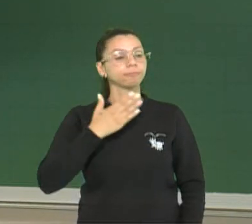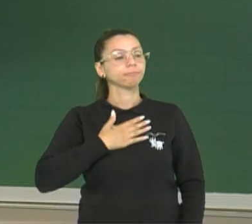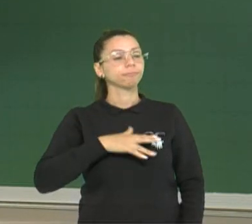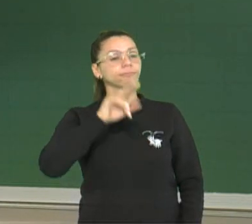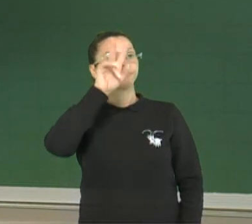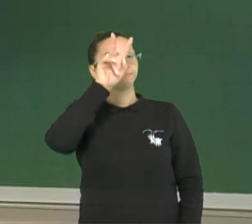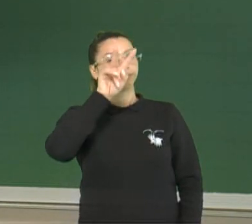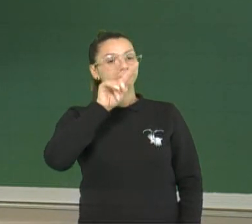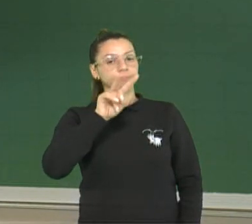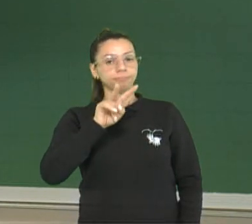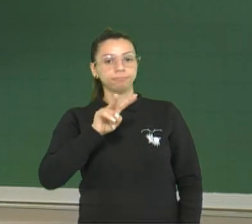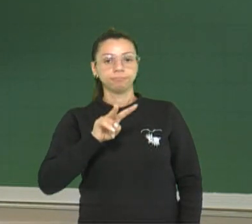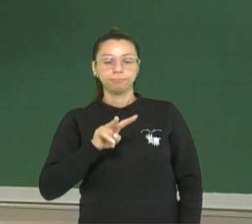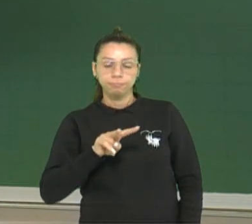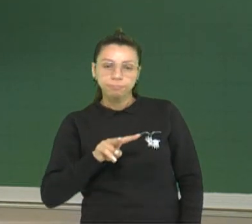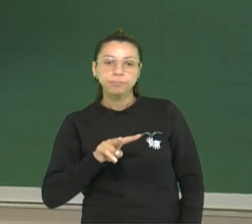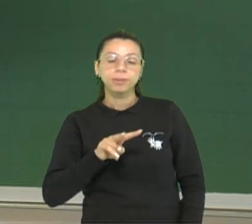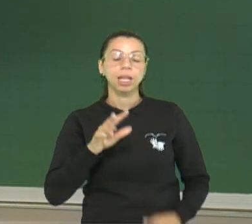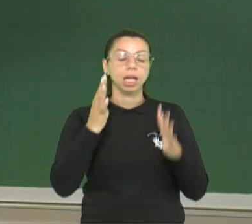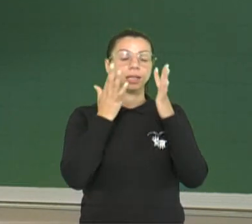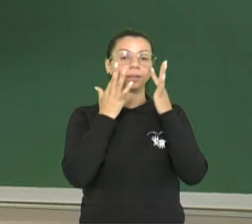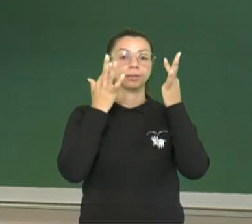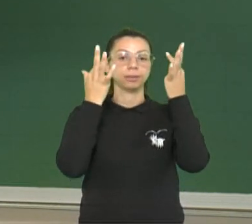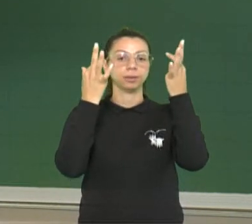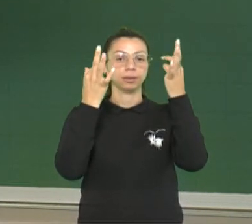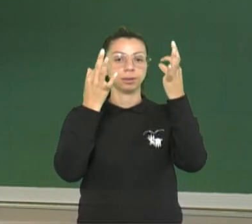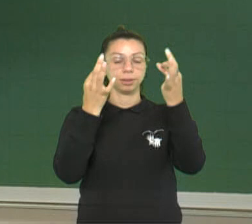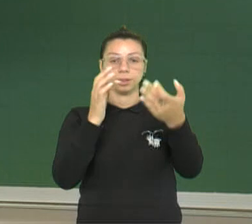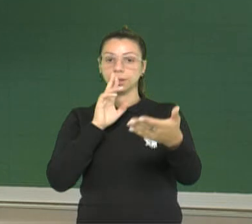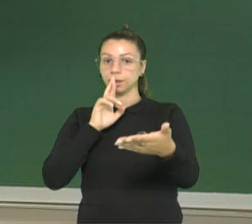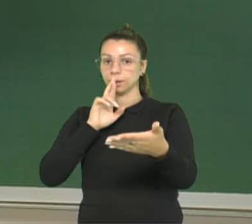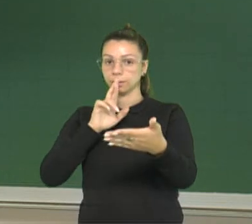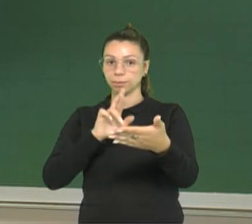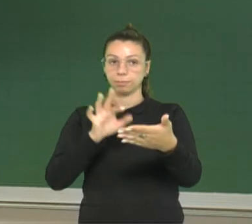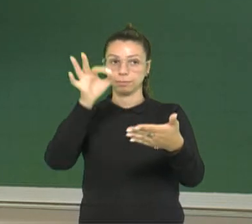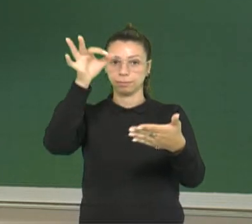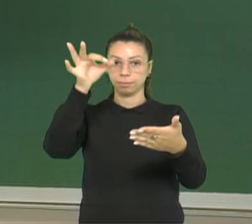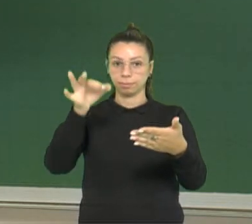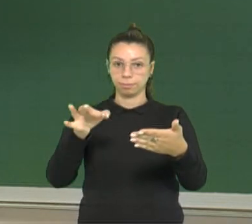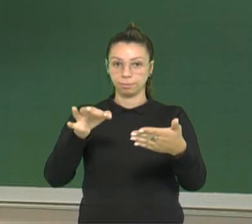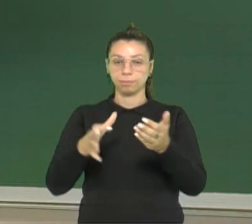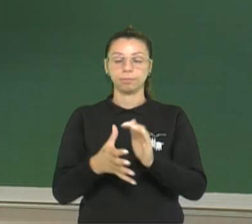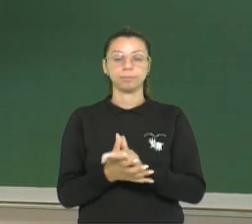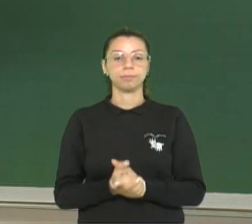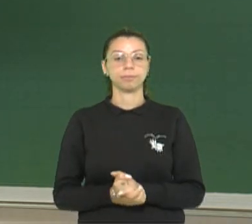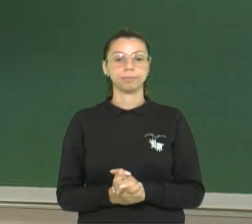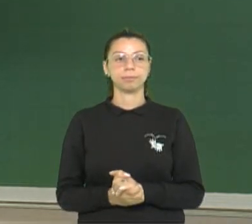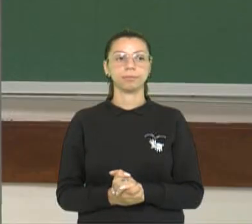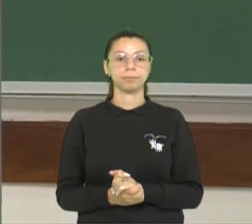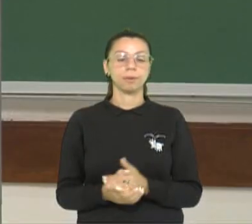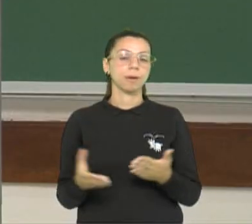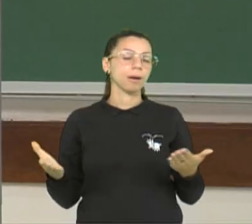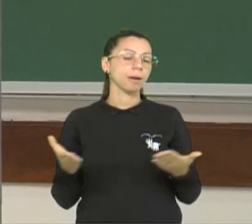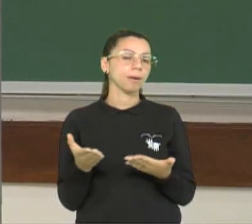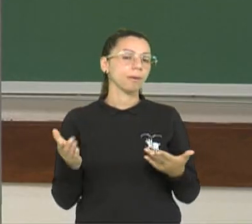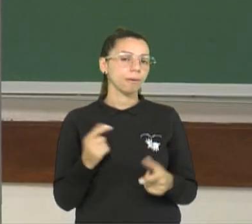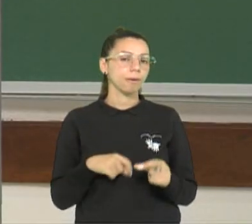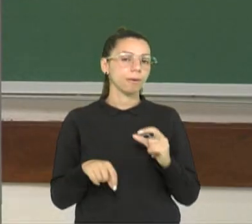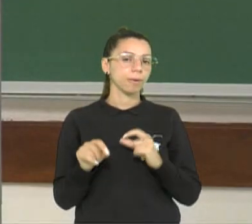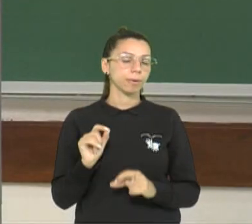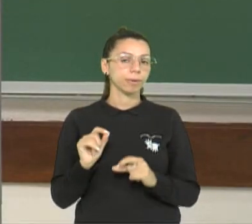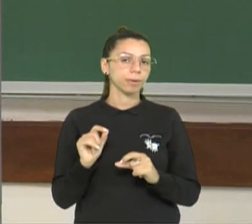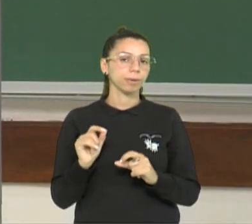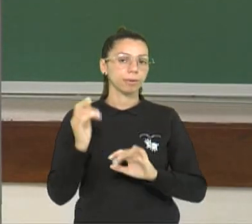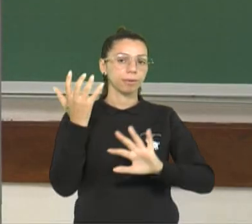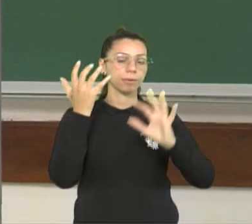hora de realizar a leitura de um exercício e de indicar a alternativa correta. Agora a gente vai falar um pouquinho mais sobre o clima